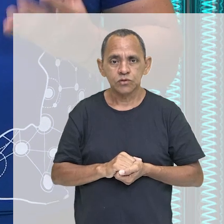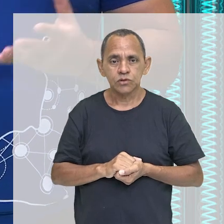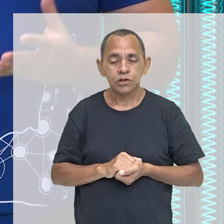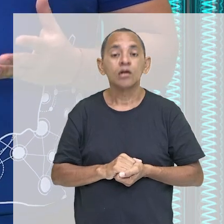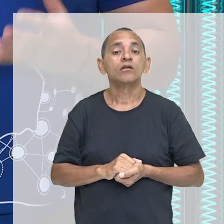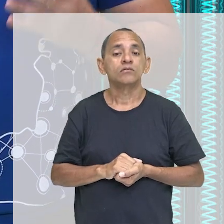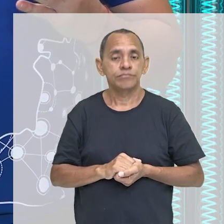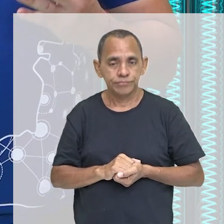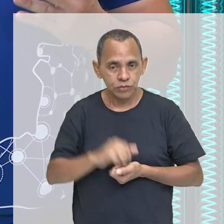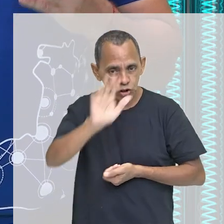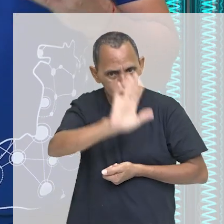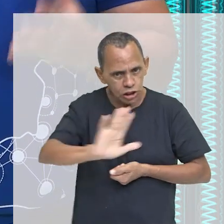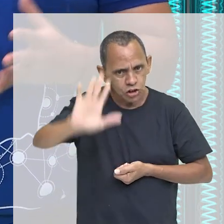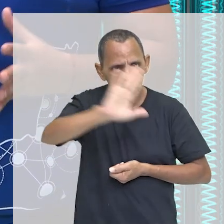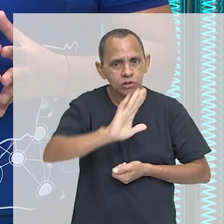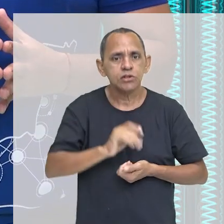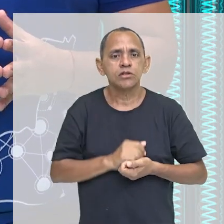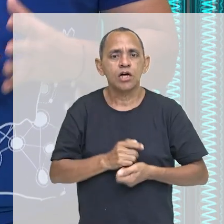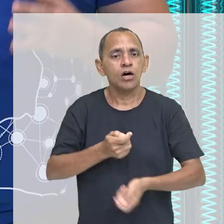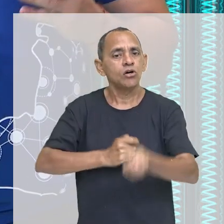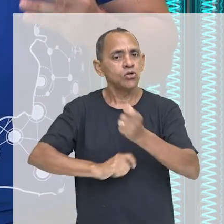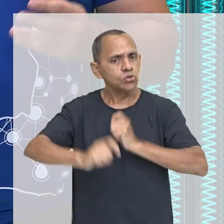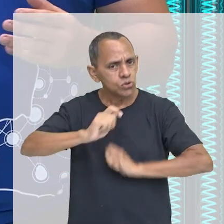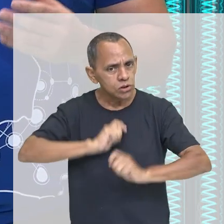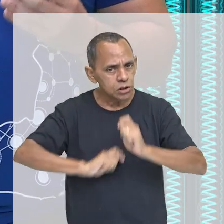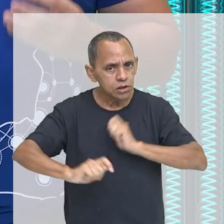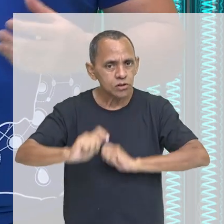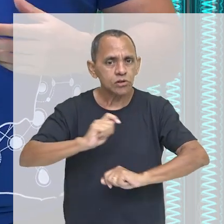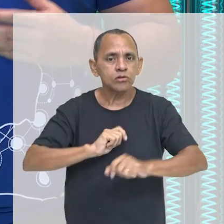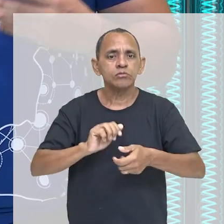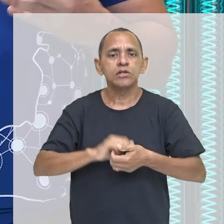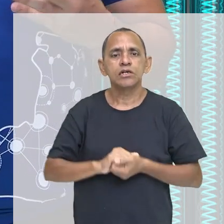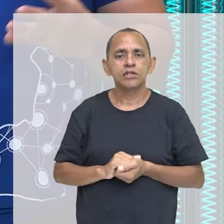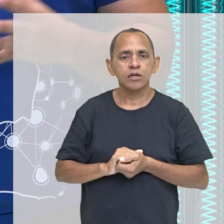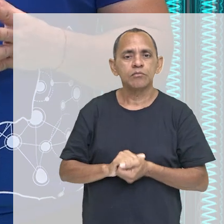língua internacional dos negócios, das